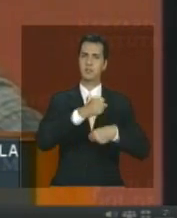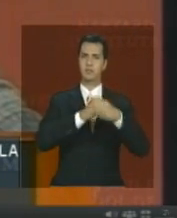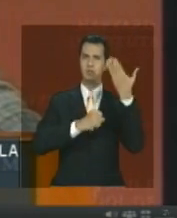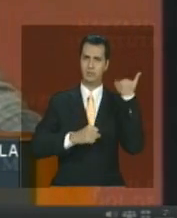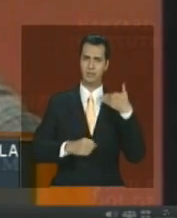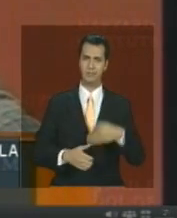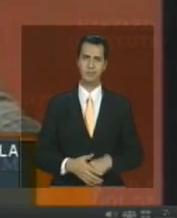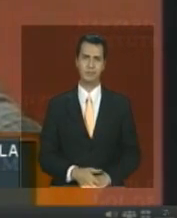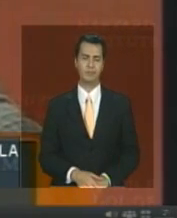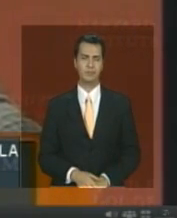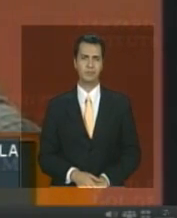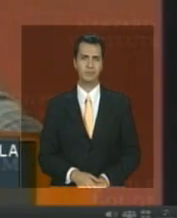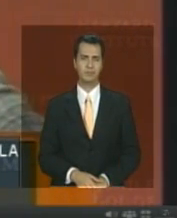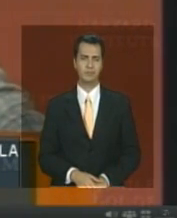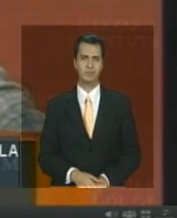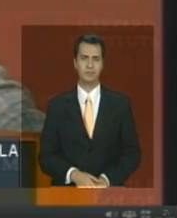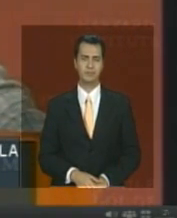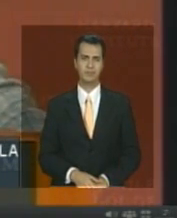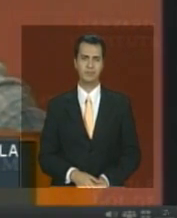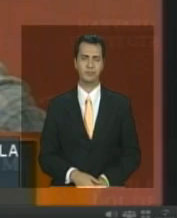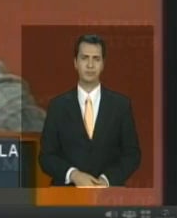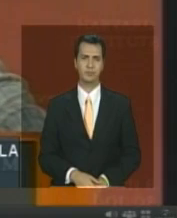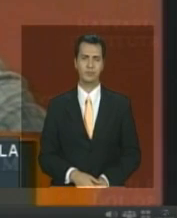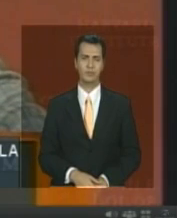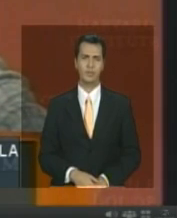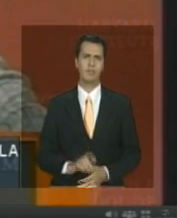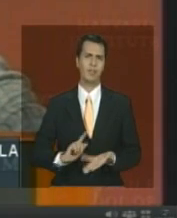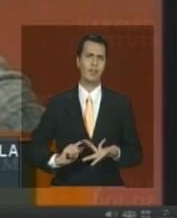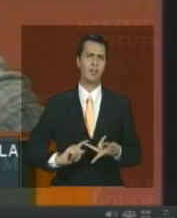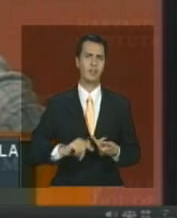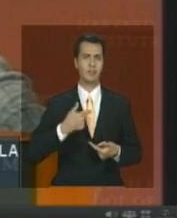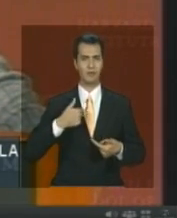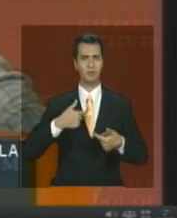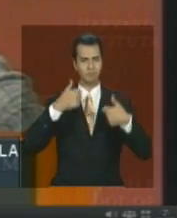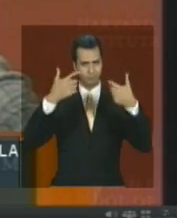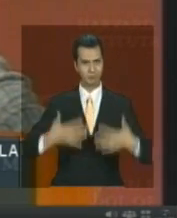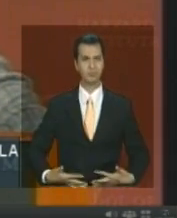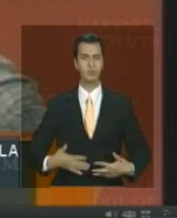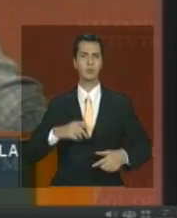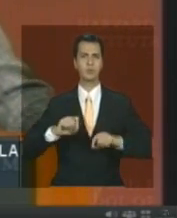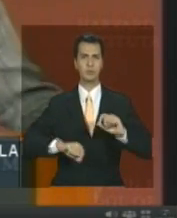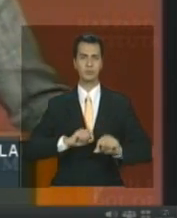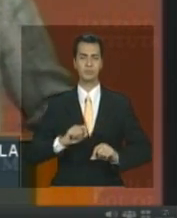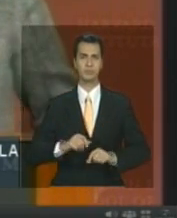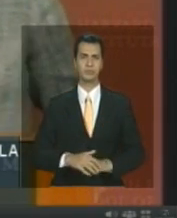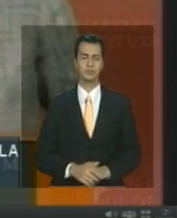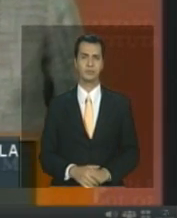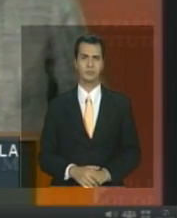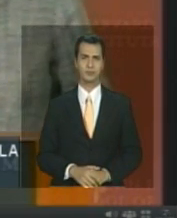passado. E tudo isso, eu queria sinalizar, foi feito com